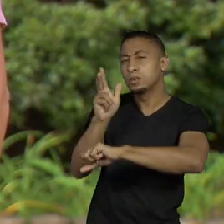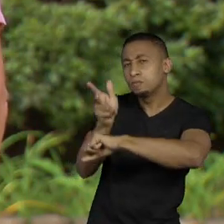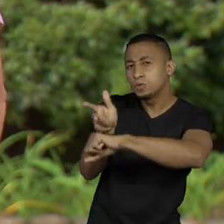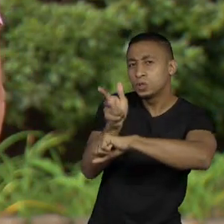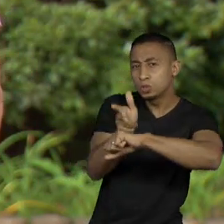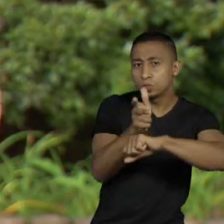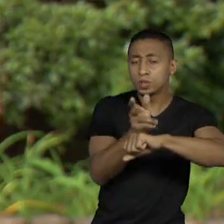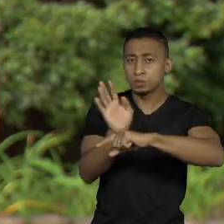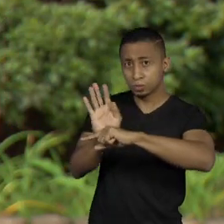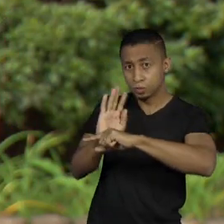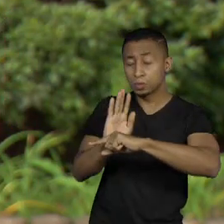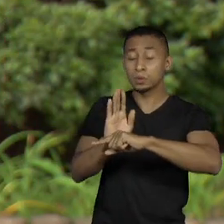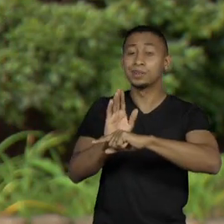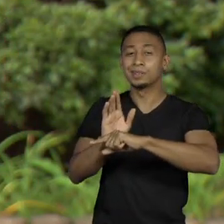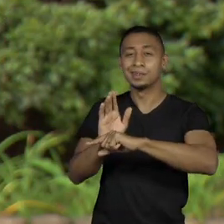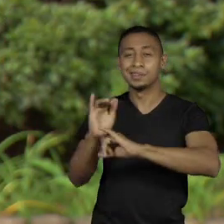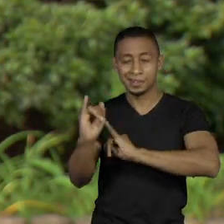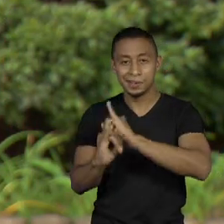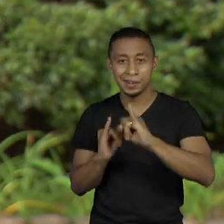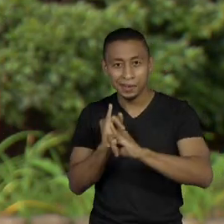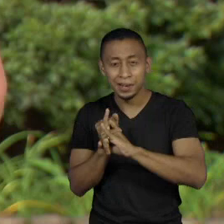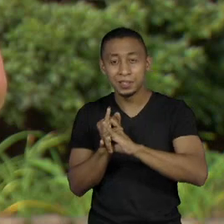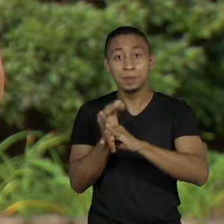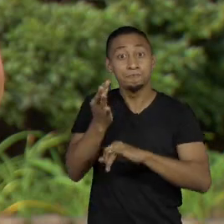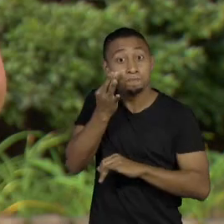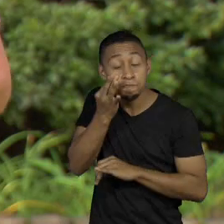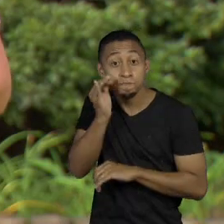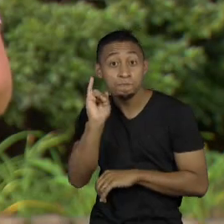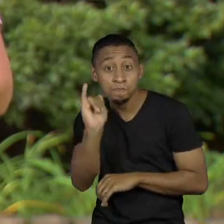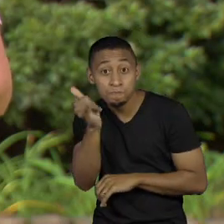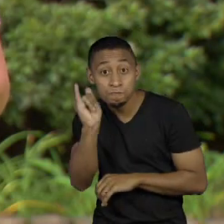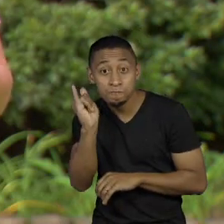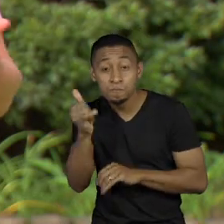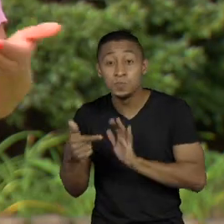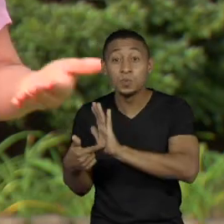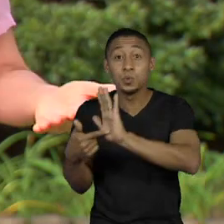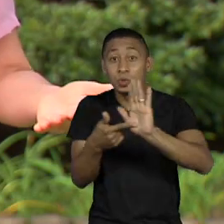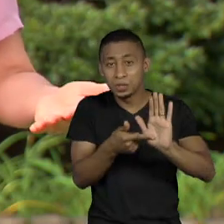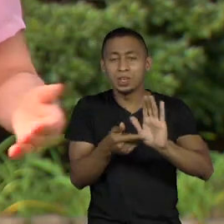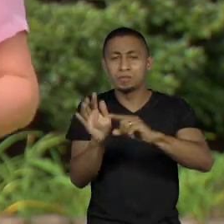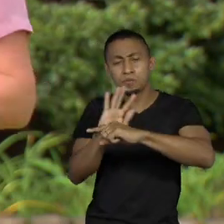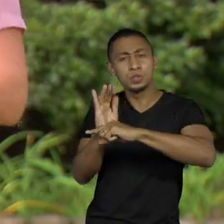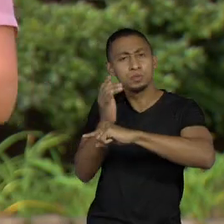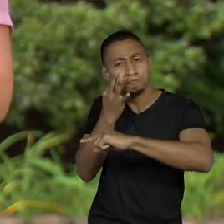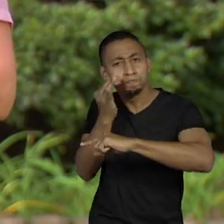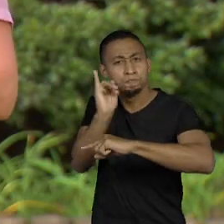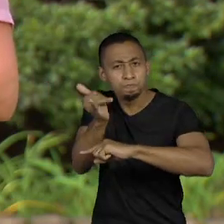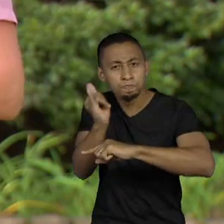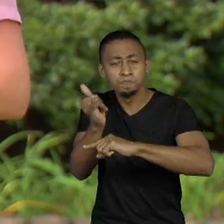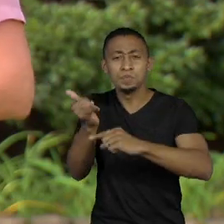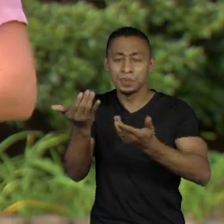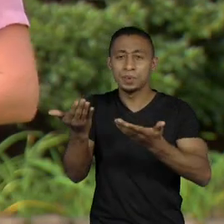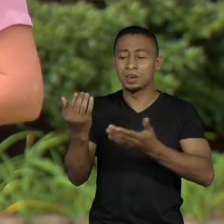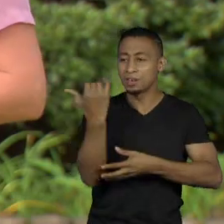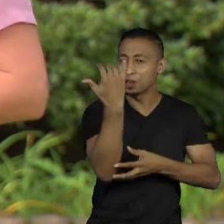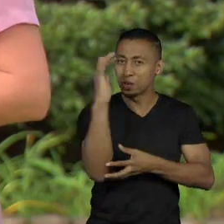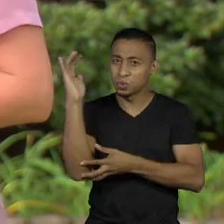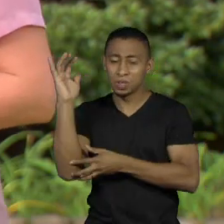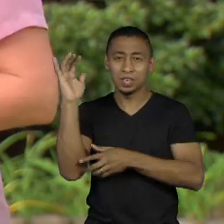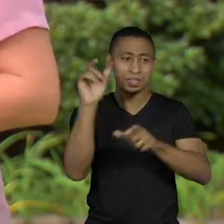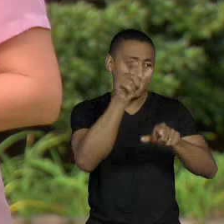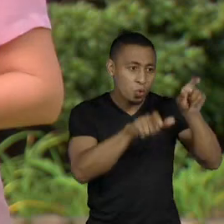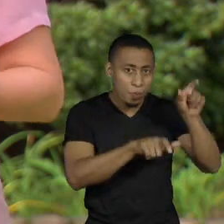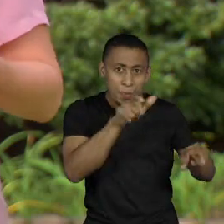com depoimentos que destacam a importância de manter o equilíbrio entre os humanos e a natureza. O objetivo